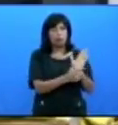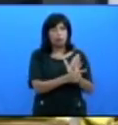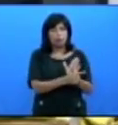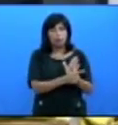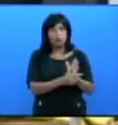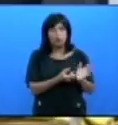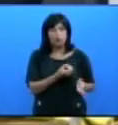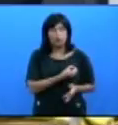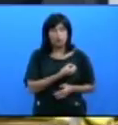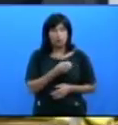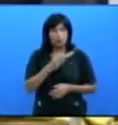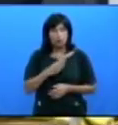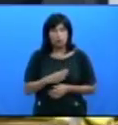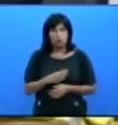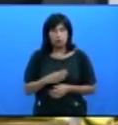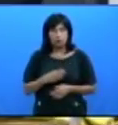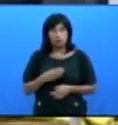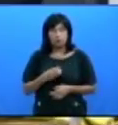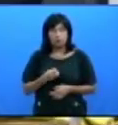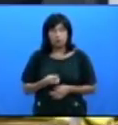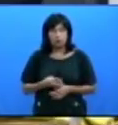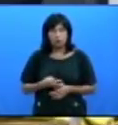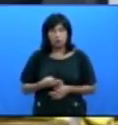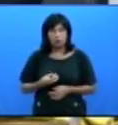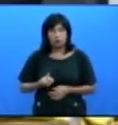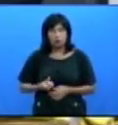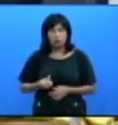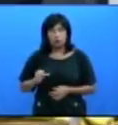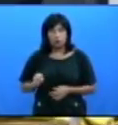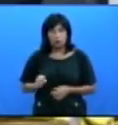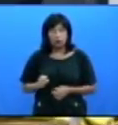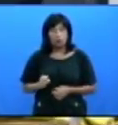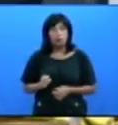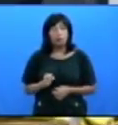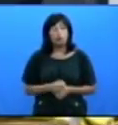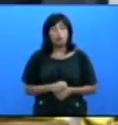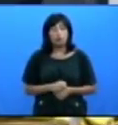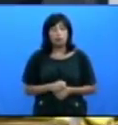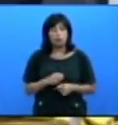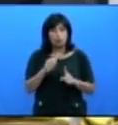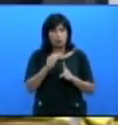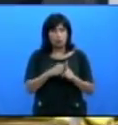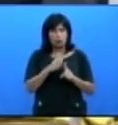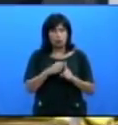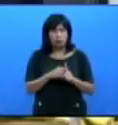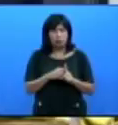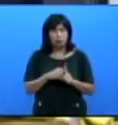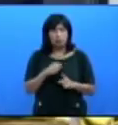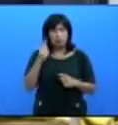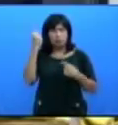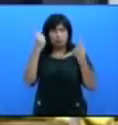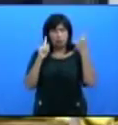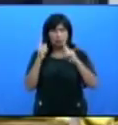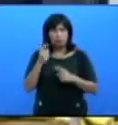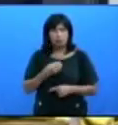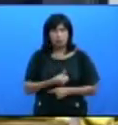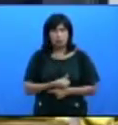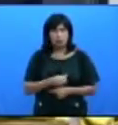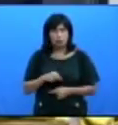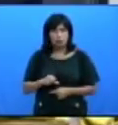4.368, de 9 de fevereiro de 1995, referente ao Fundo Pro Esporte